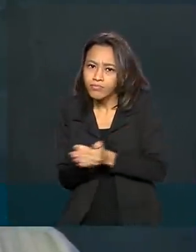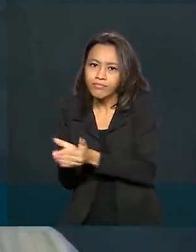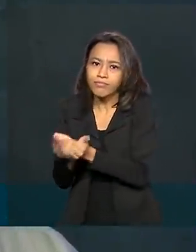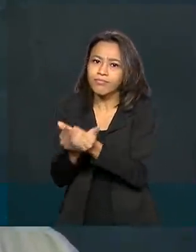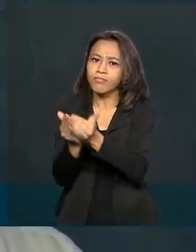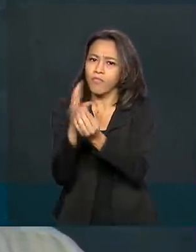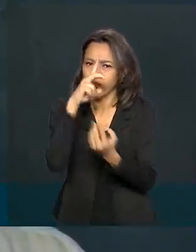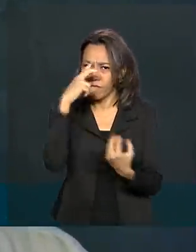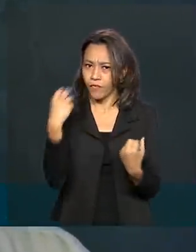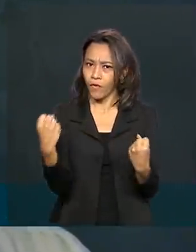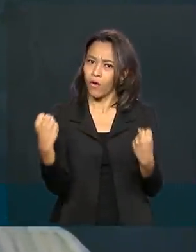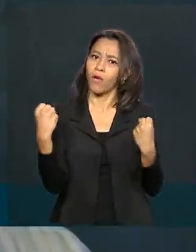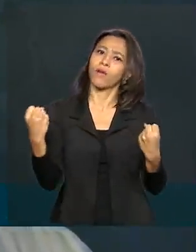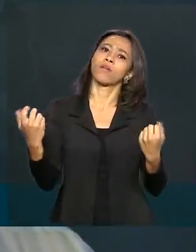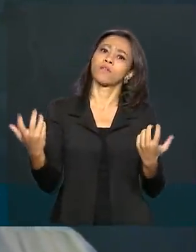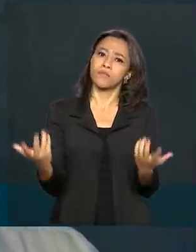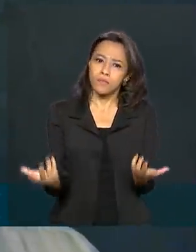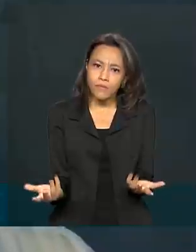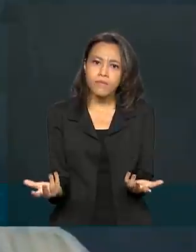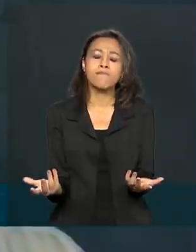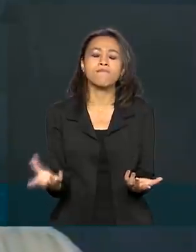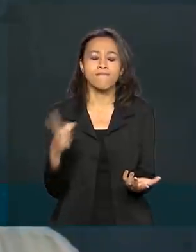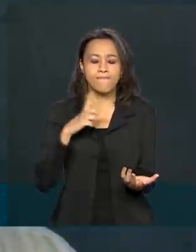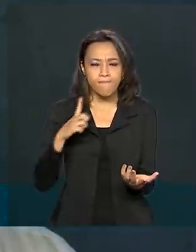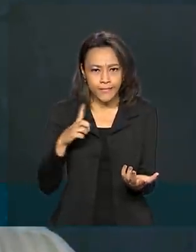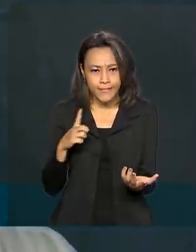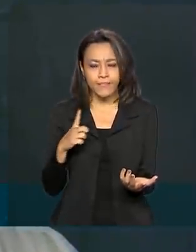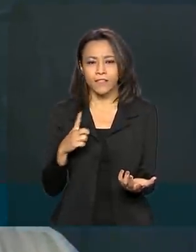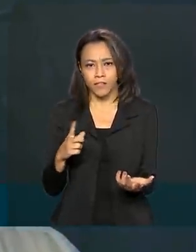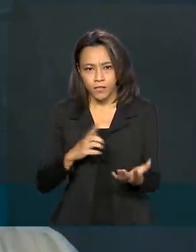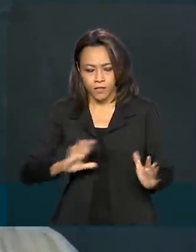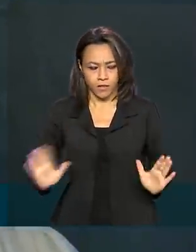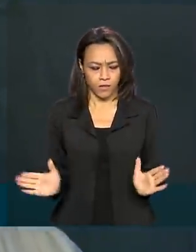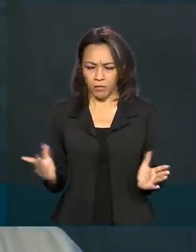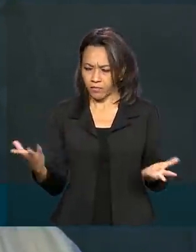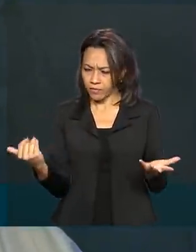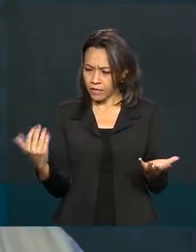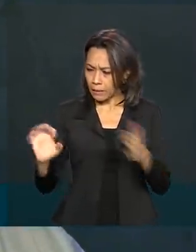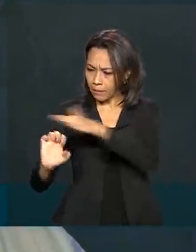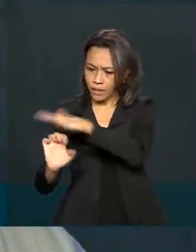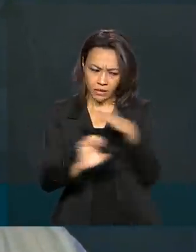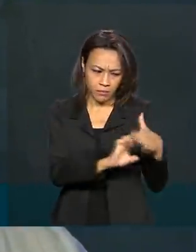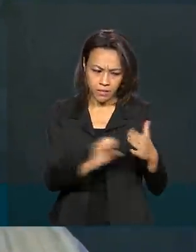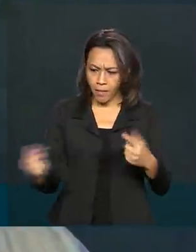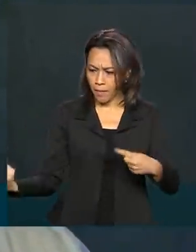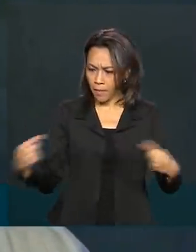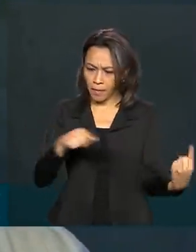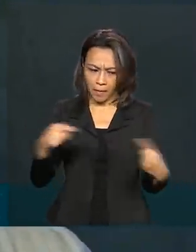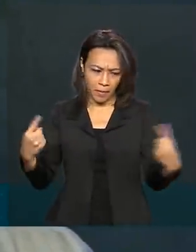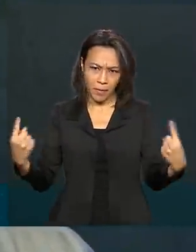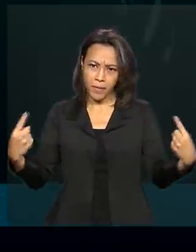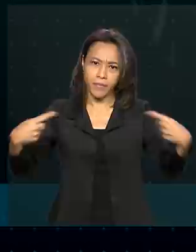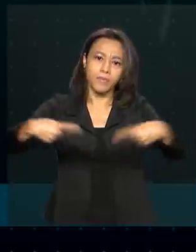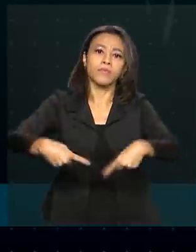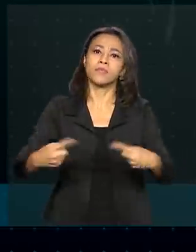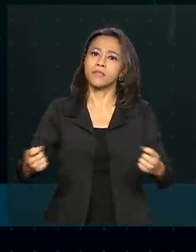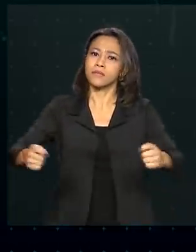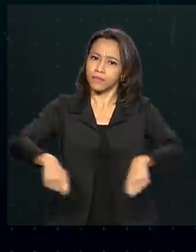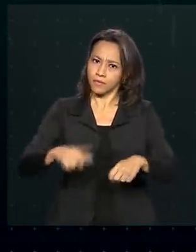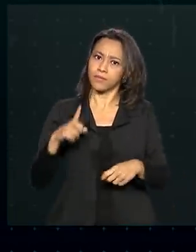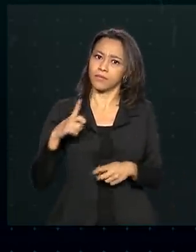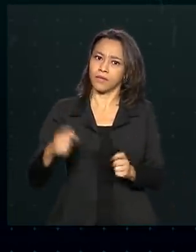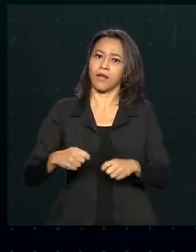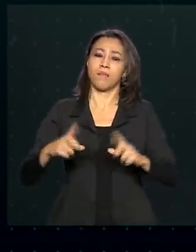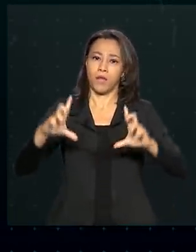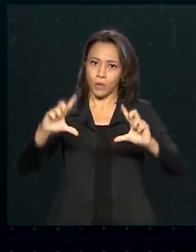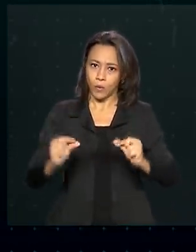forte, que haja estímulo à concorrência dentro de um ambiente isonômico. Mesmo com